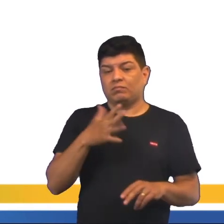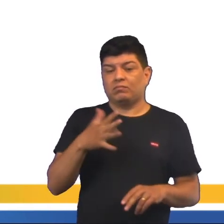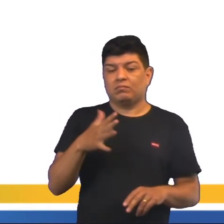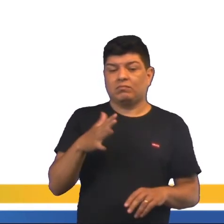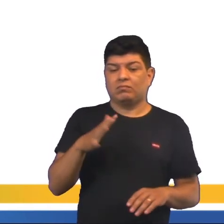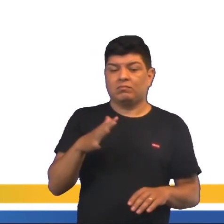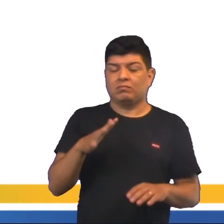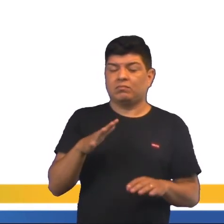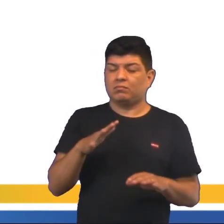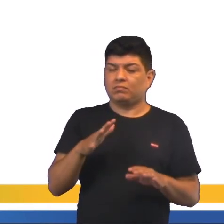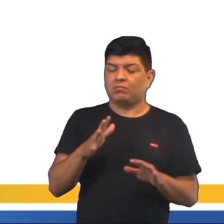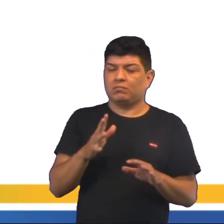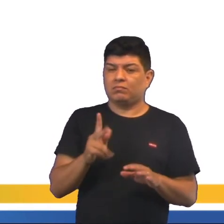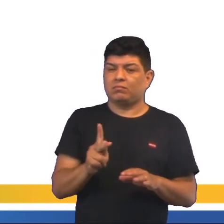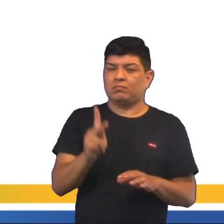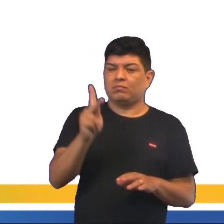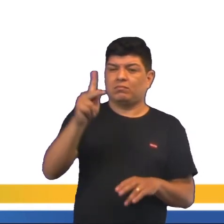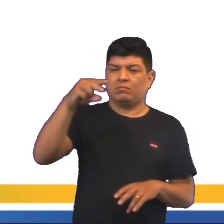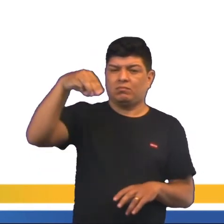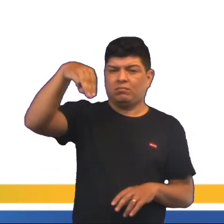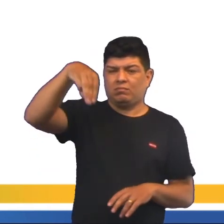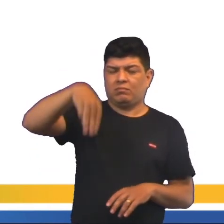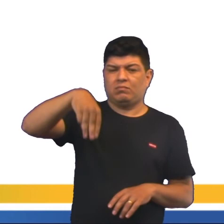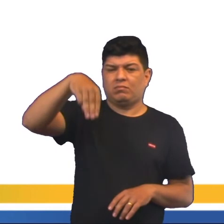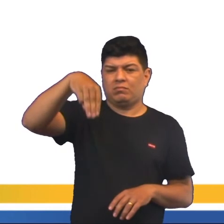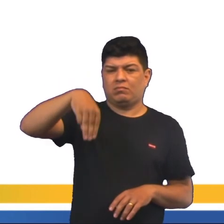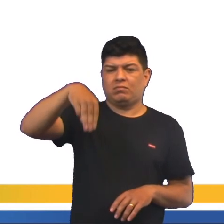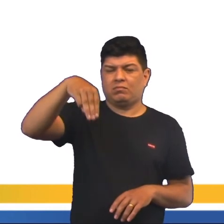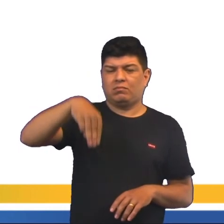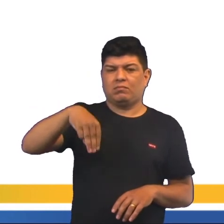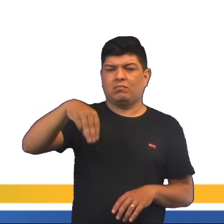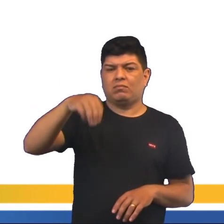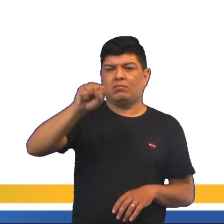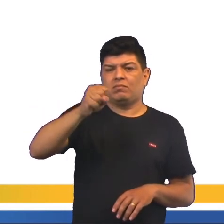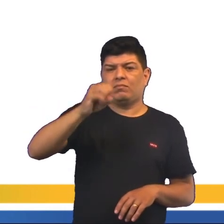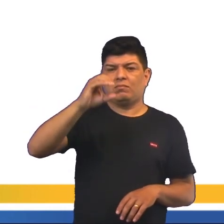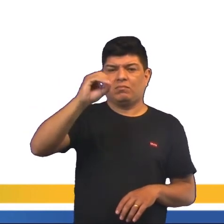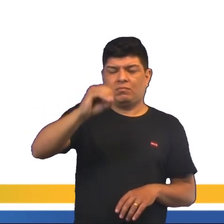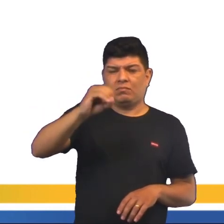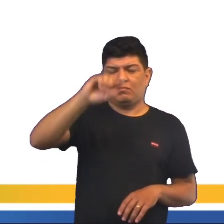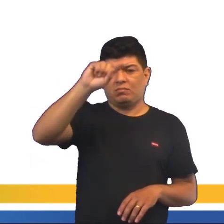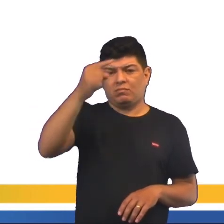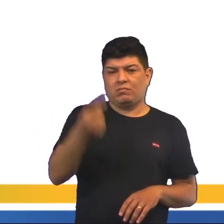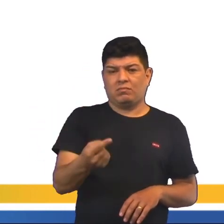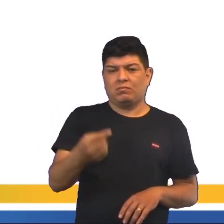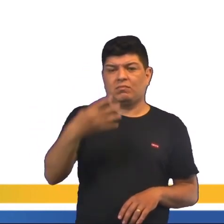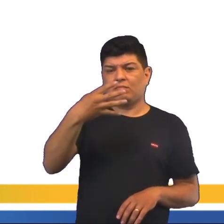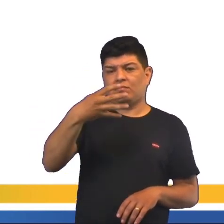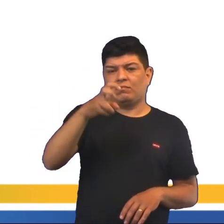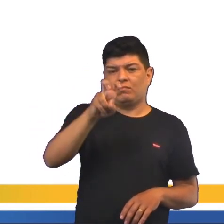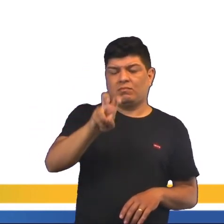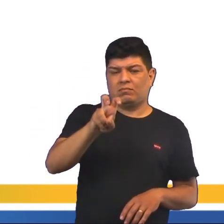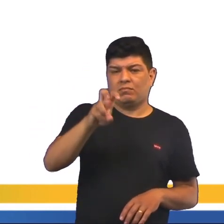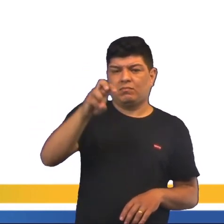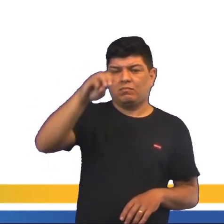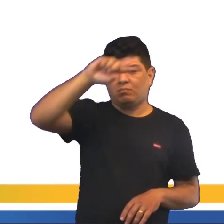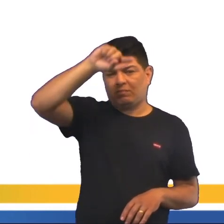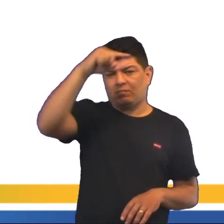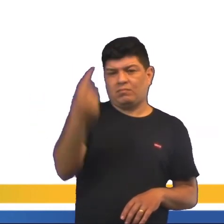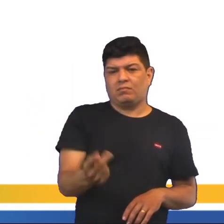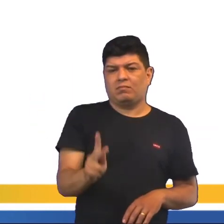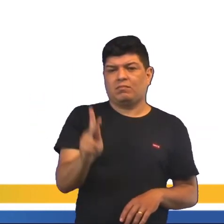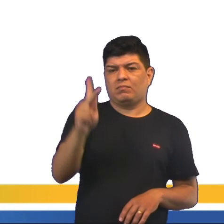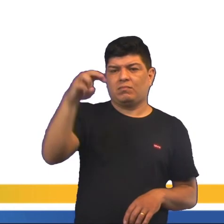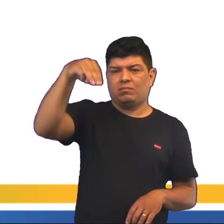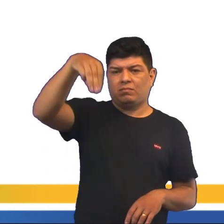extensão, segundo a Absaber, de 80 mil quilômetros quadrados e de 45 mil quilômetros quadrados. Fazem